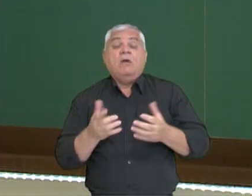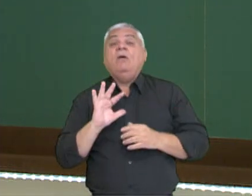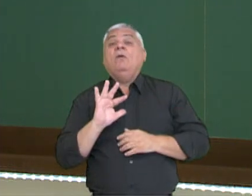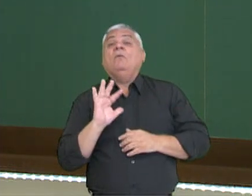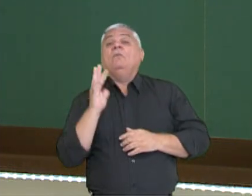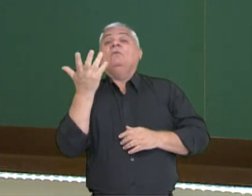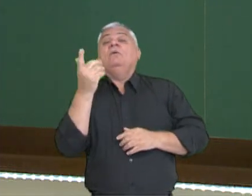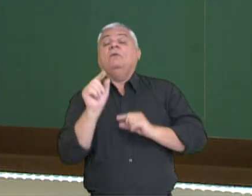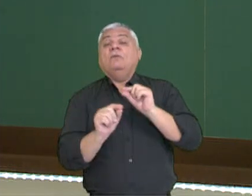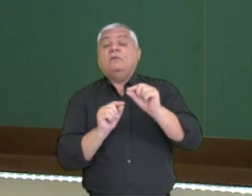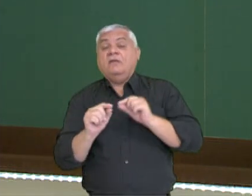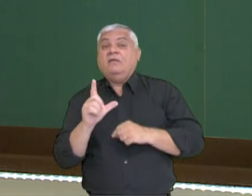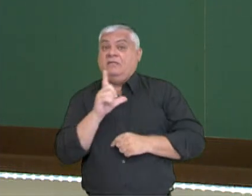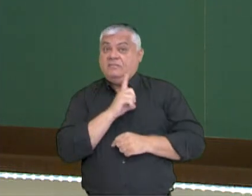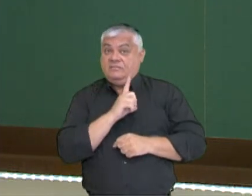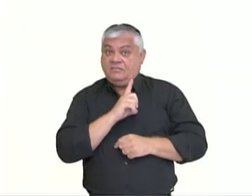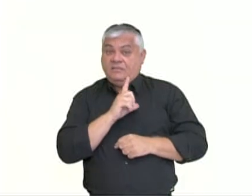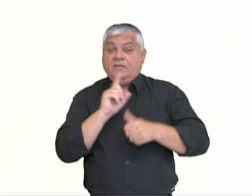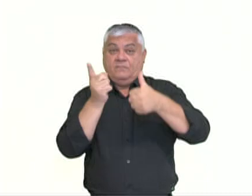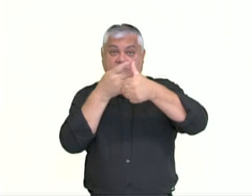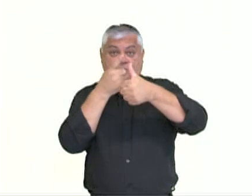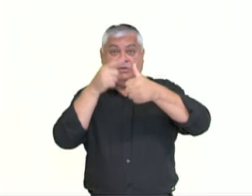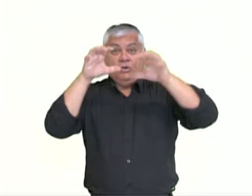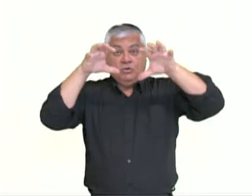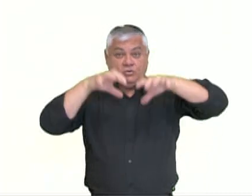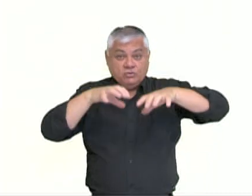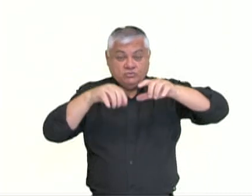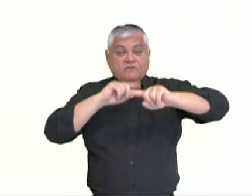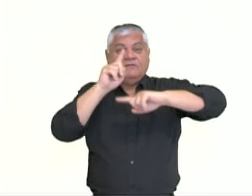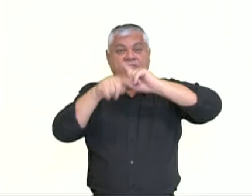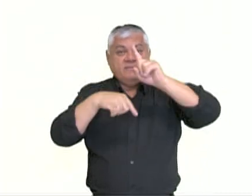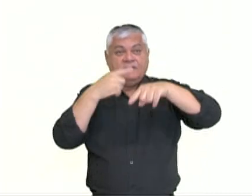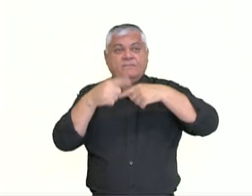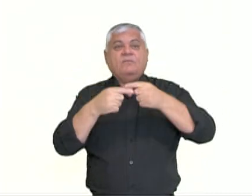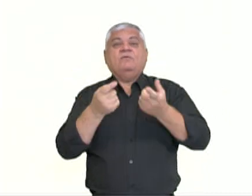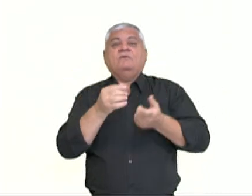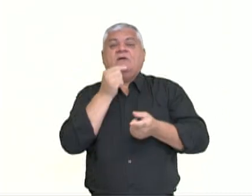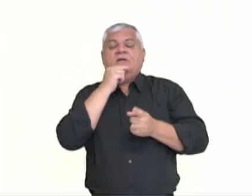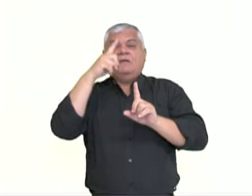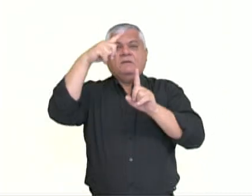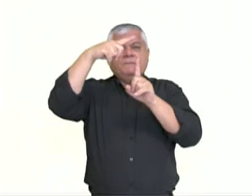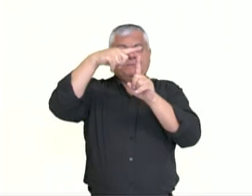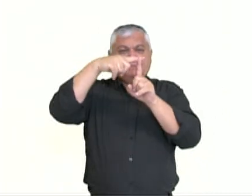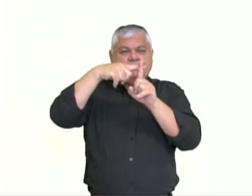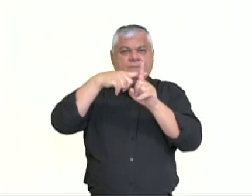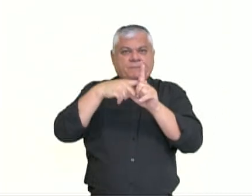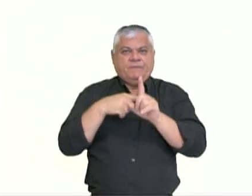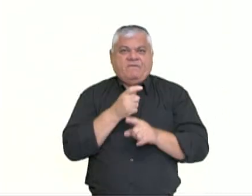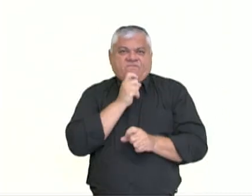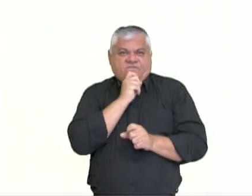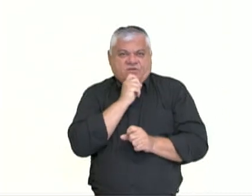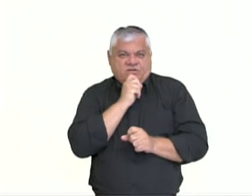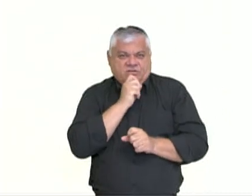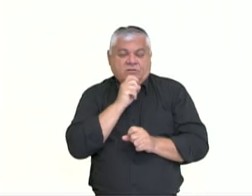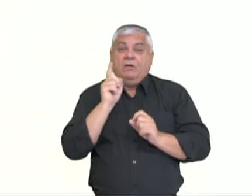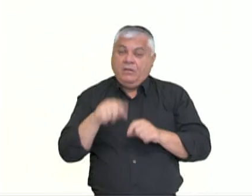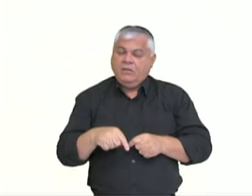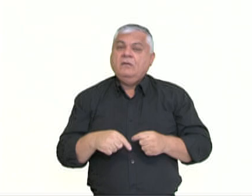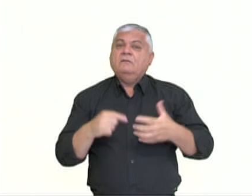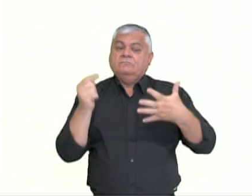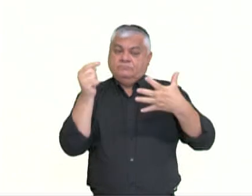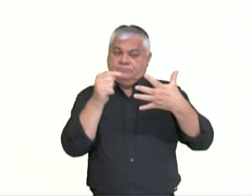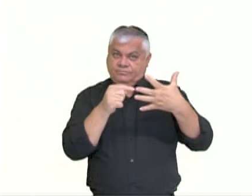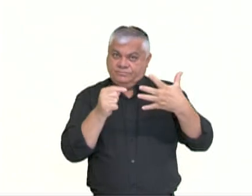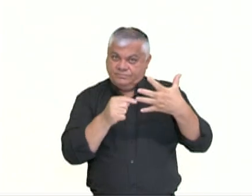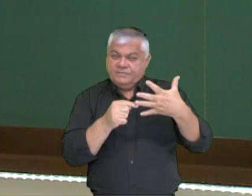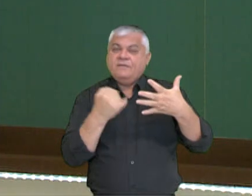isso ocorre, a gente vai ter primeiro a chuva, depois a queda na temperatura. Fator bem